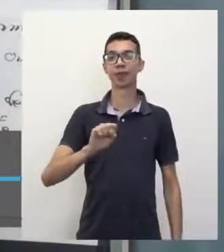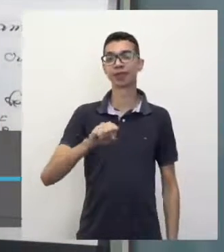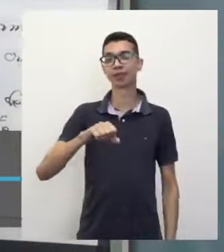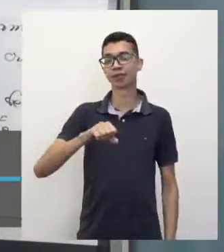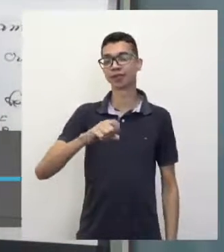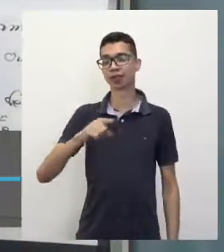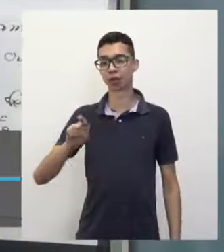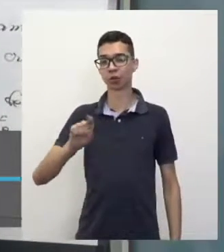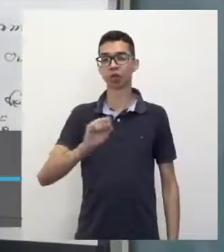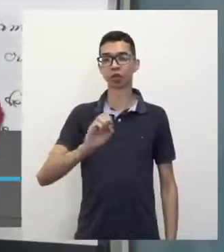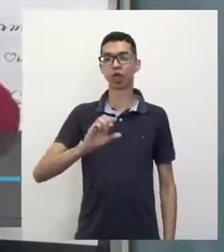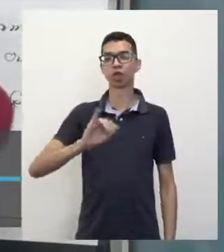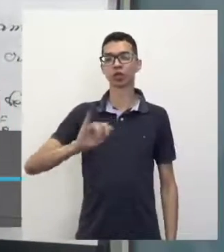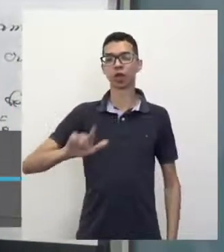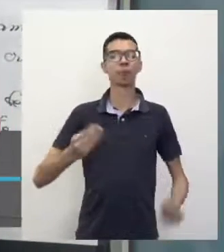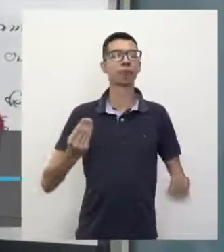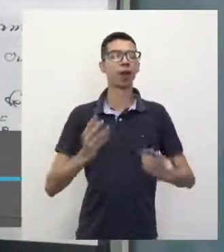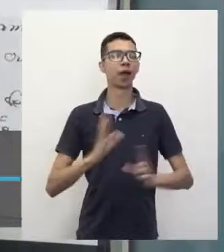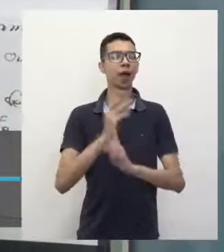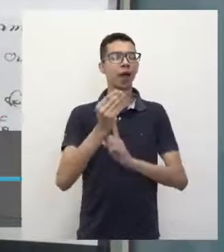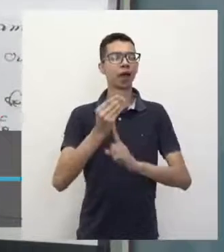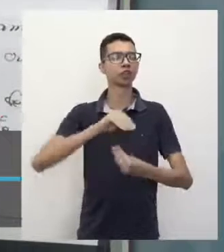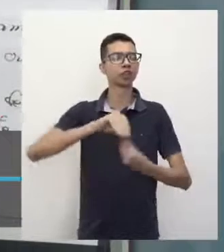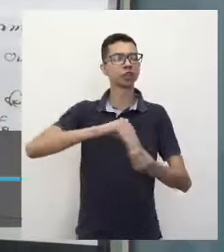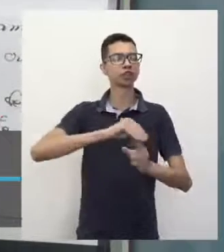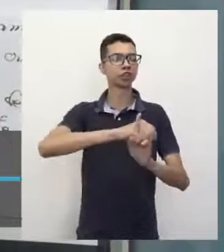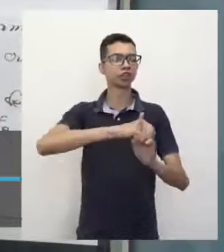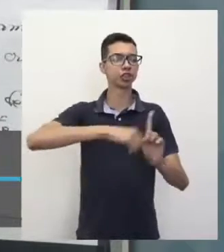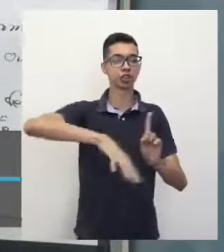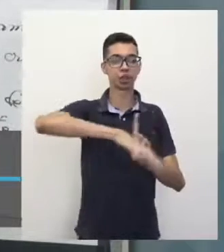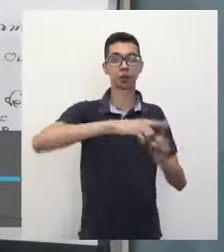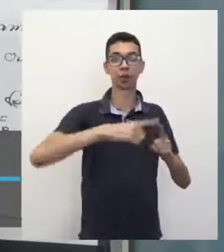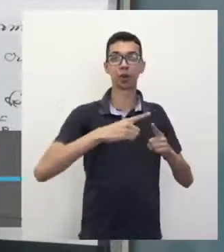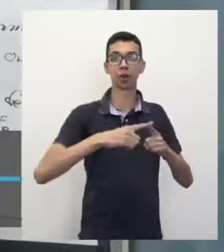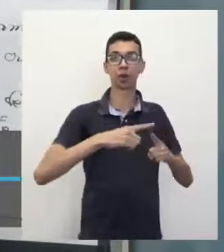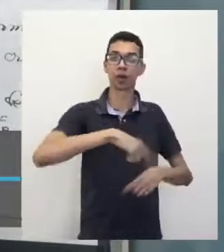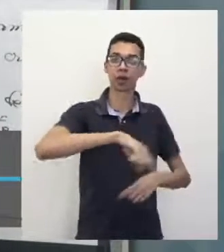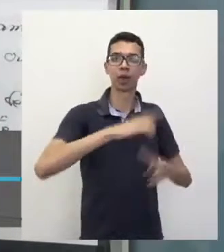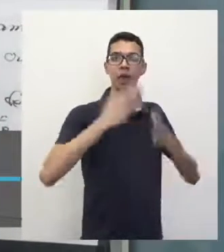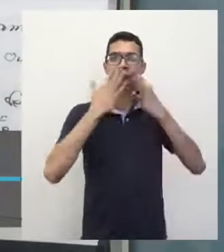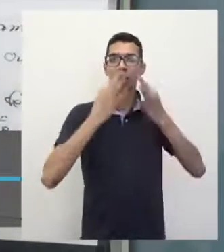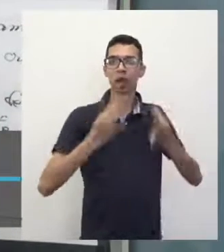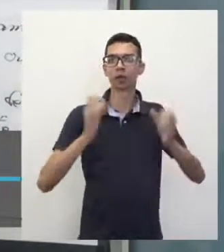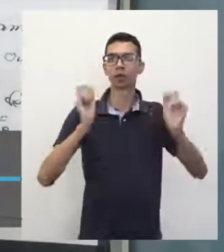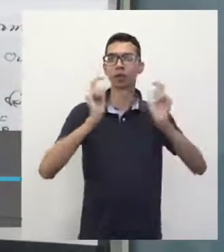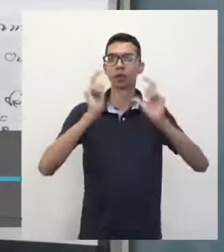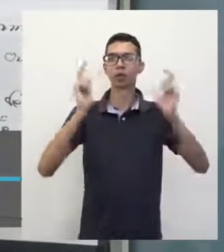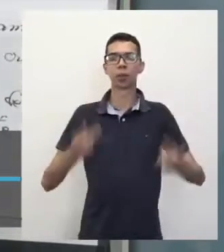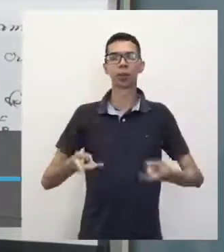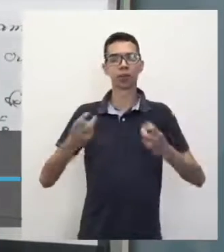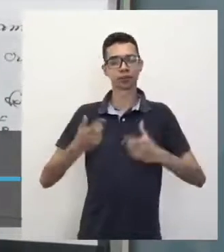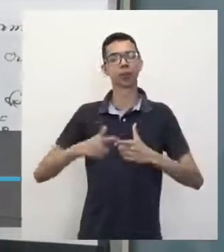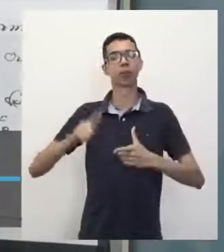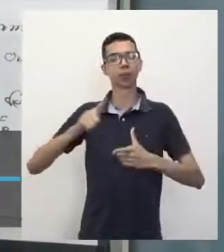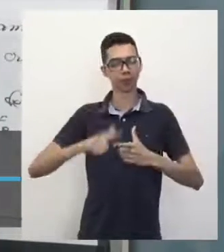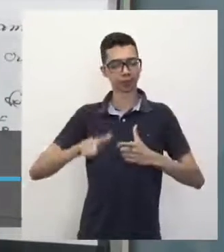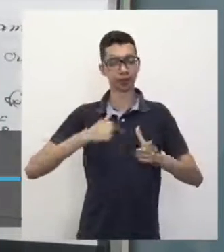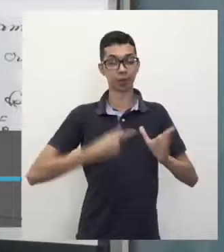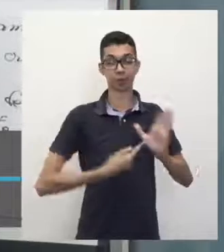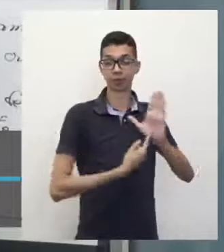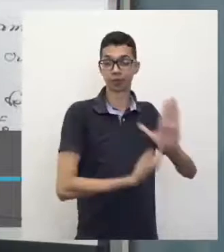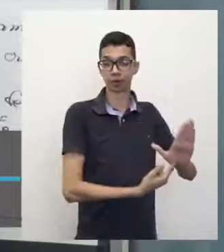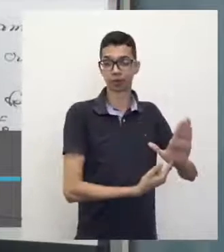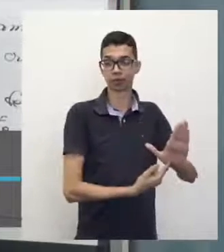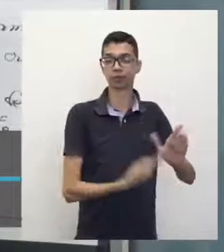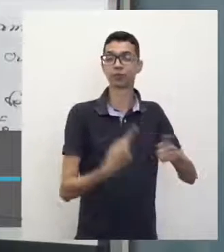chamar a atenção, de pedir, né, solicitar aí providências para algum problema aí que esteja, né,